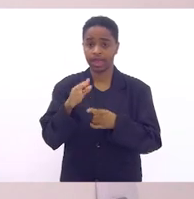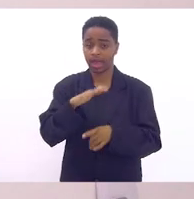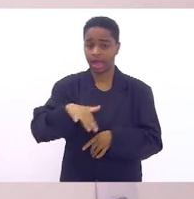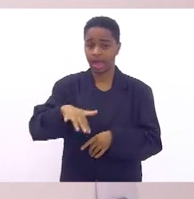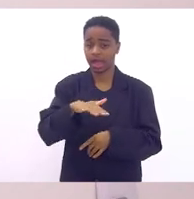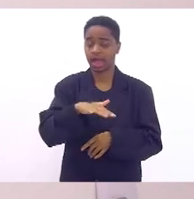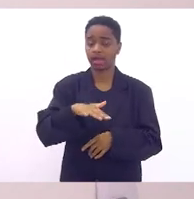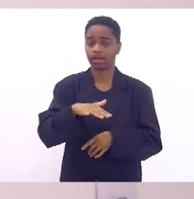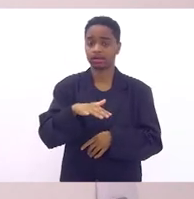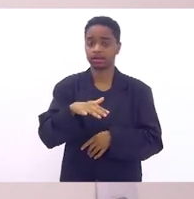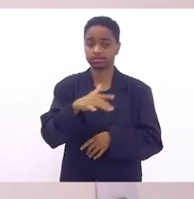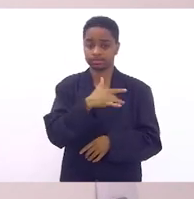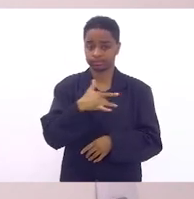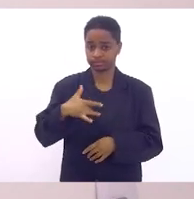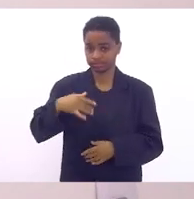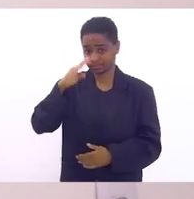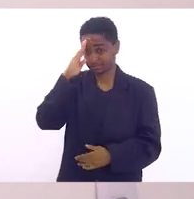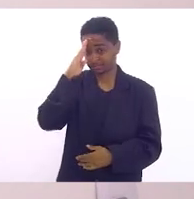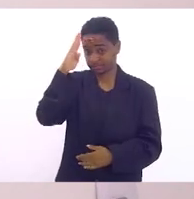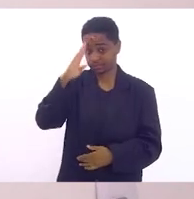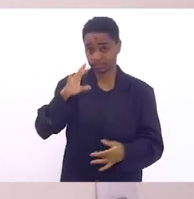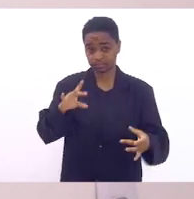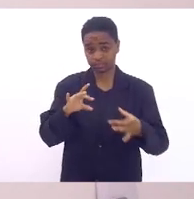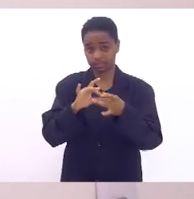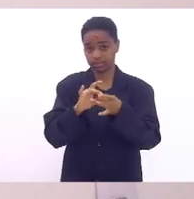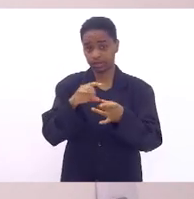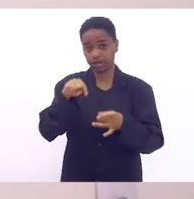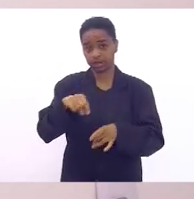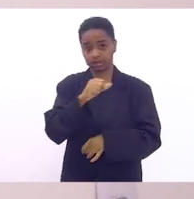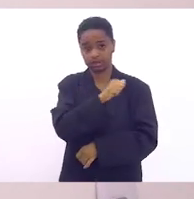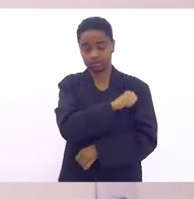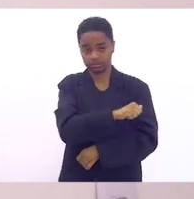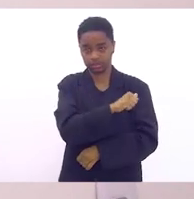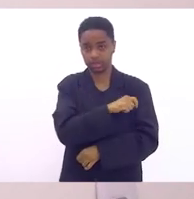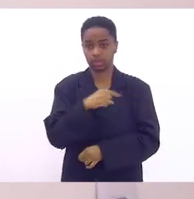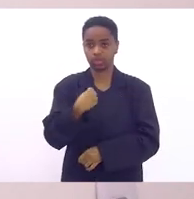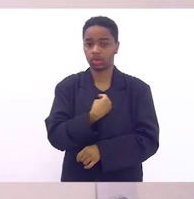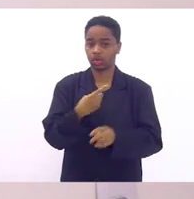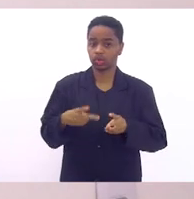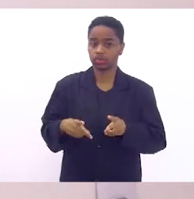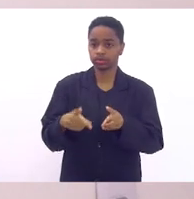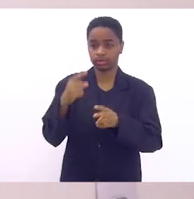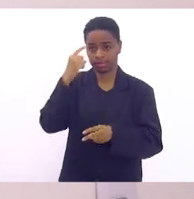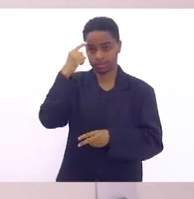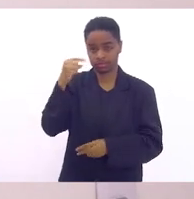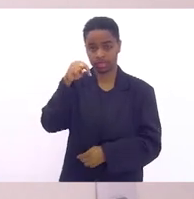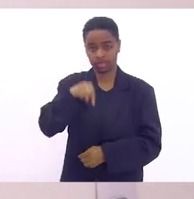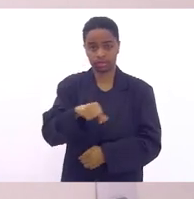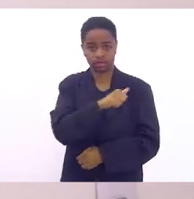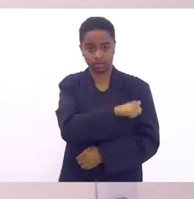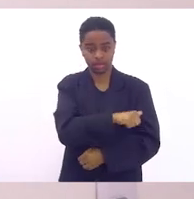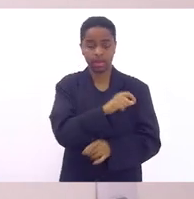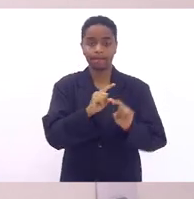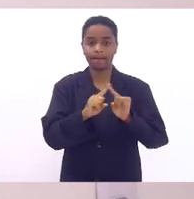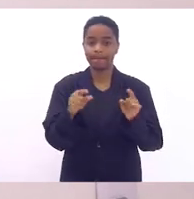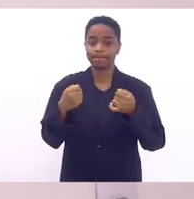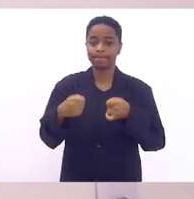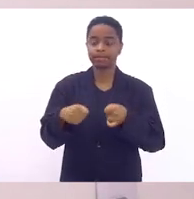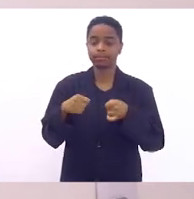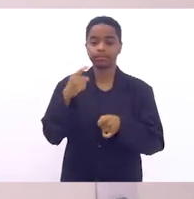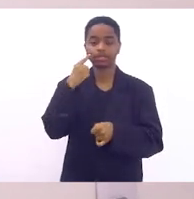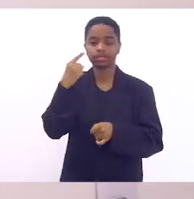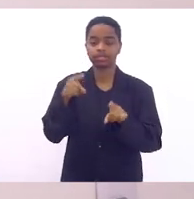saúde é fundamental para o estado de Janeiro vamos continuar pensando no turismo Mas vamos pensar também no conjunto de atividades